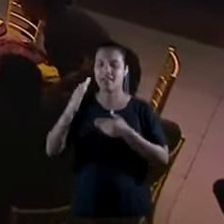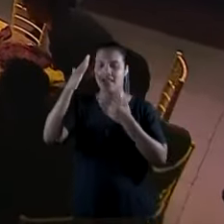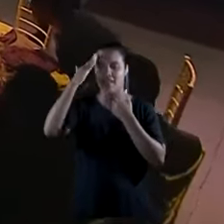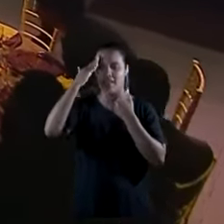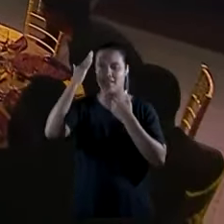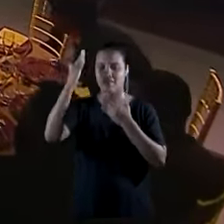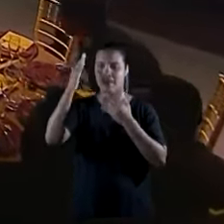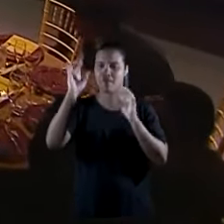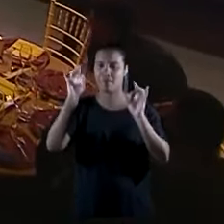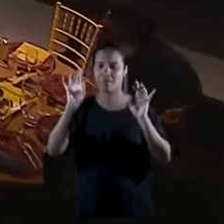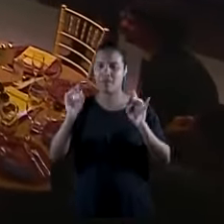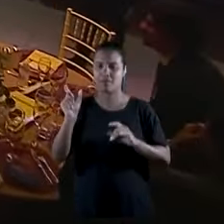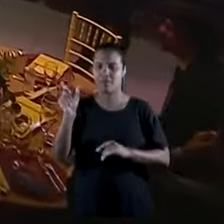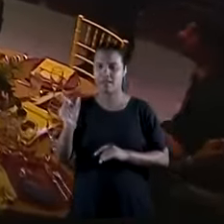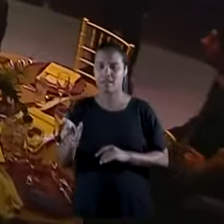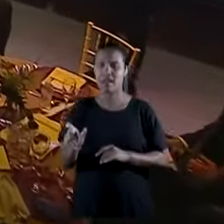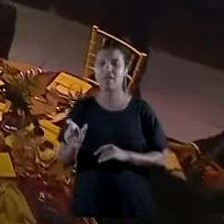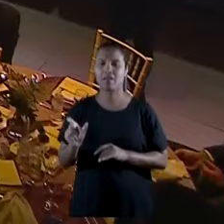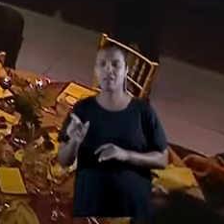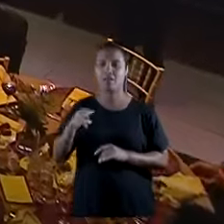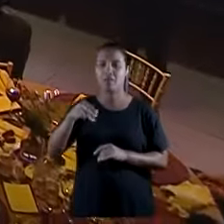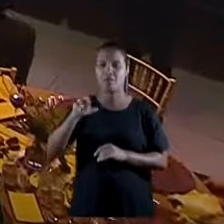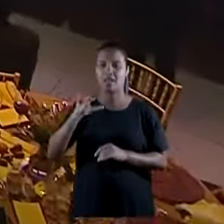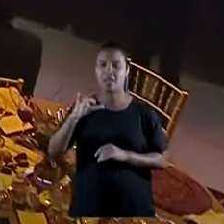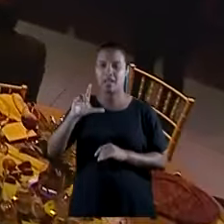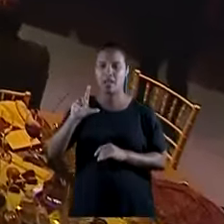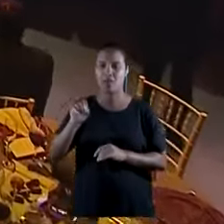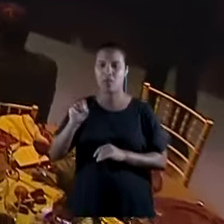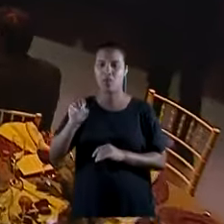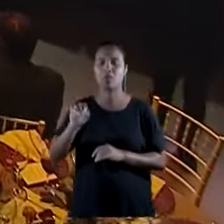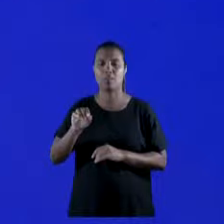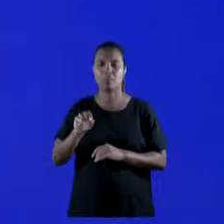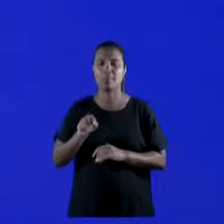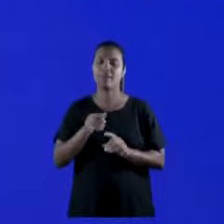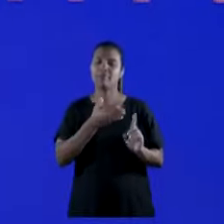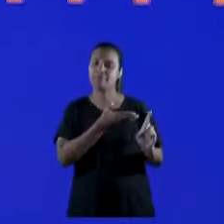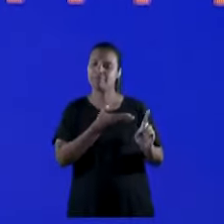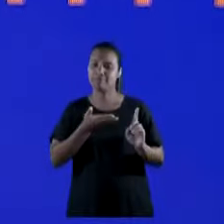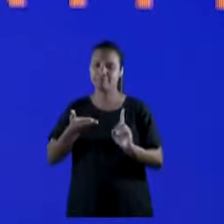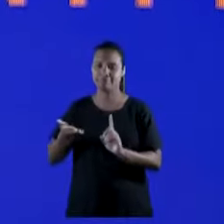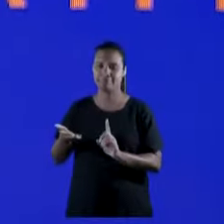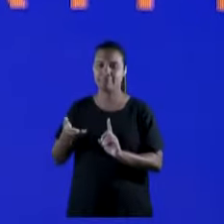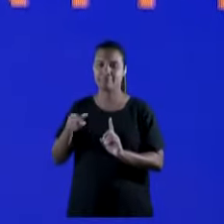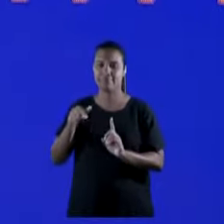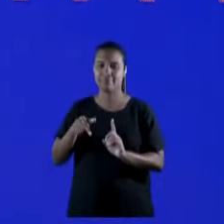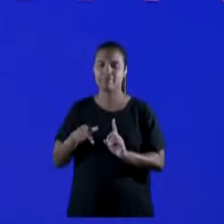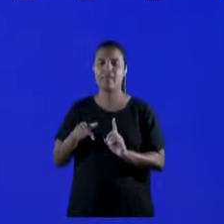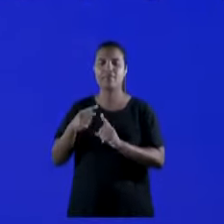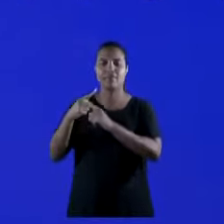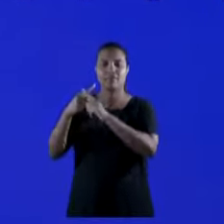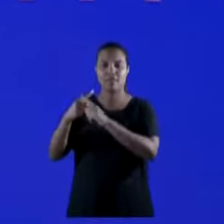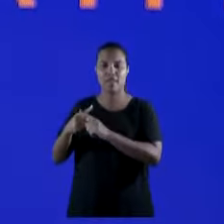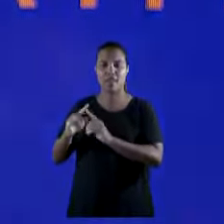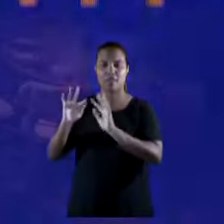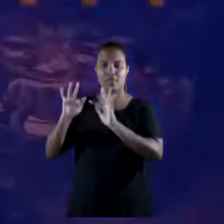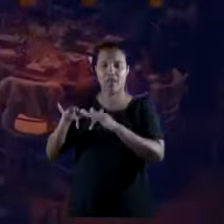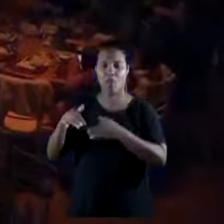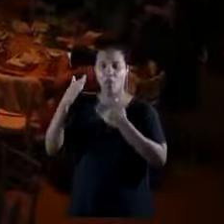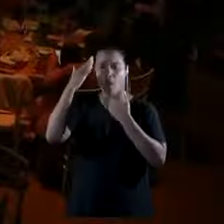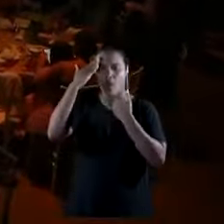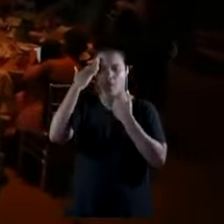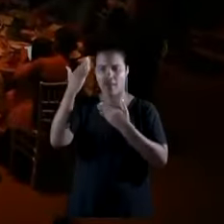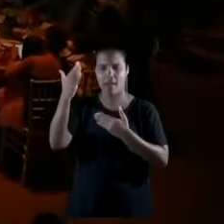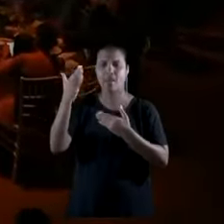amigo Marcelo Teixeira por trazer o Santos Futebol Clube de volta a finais de competições, a disputar